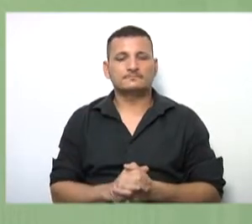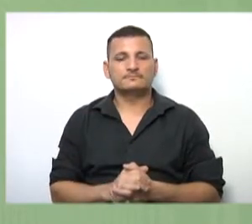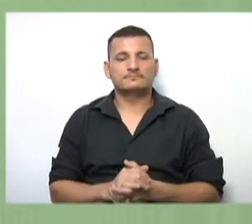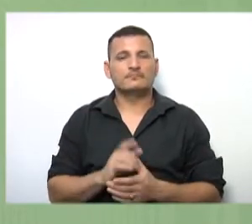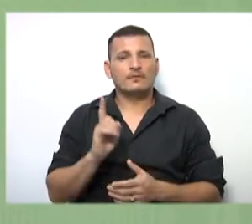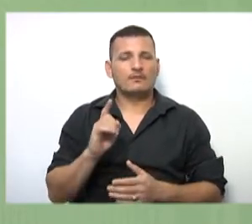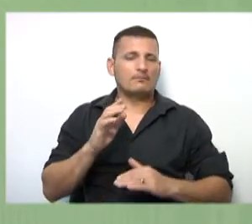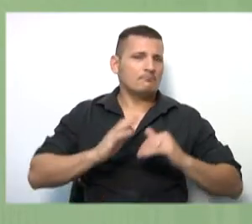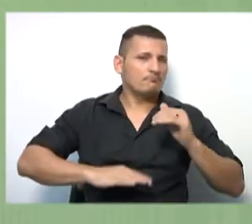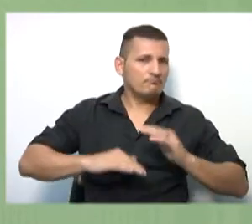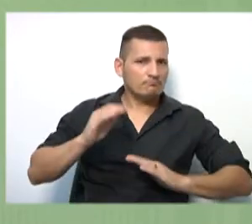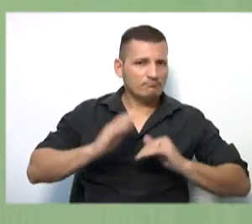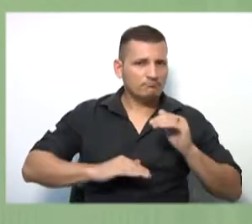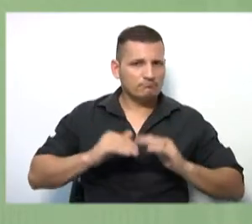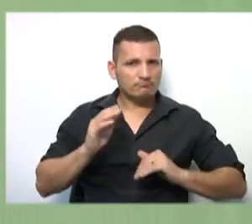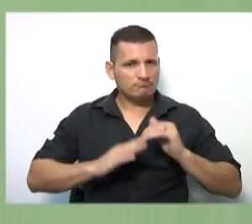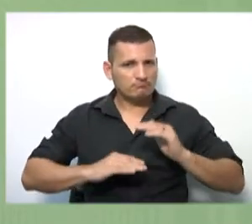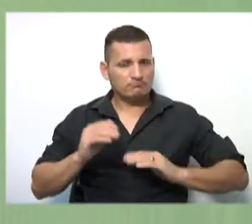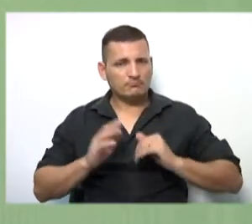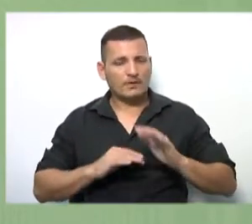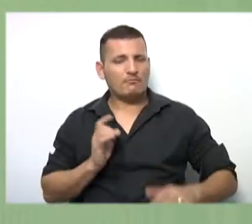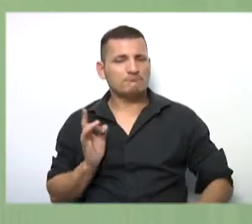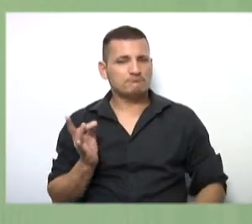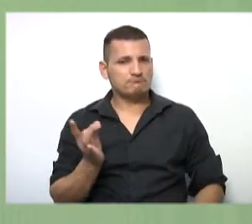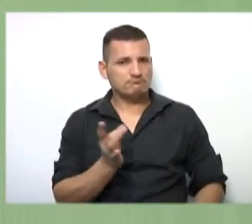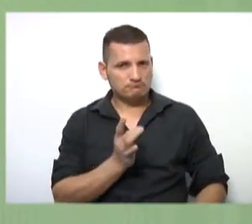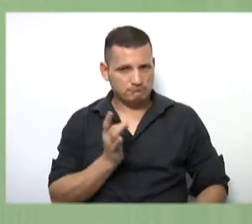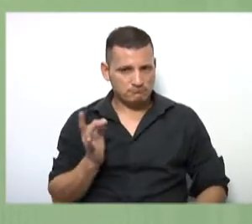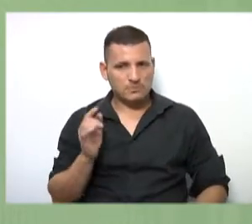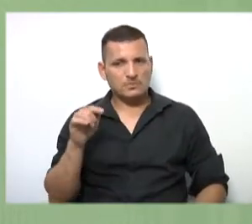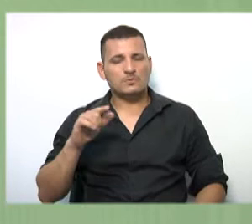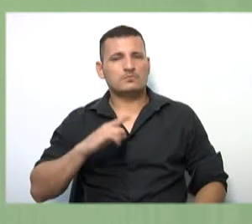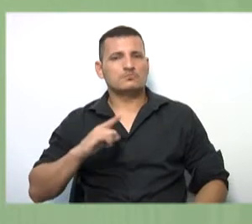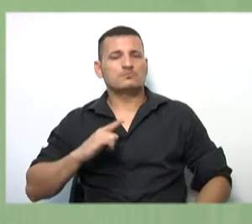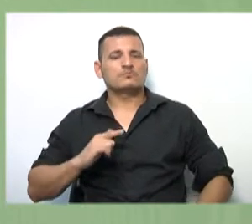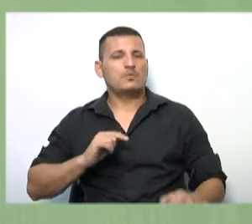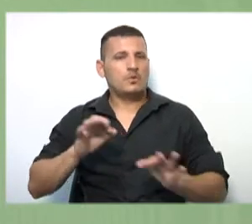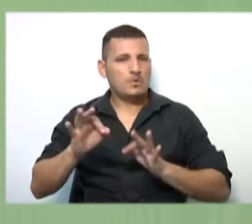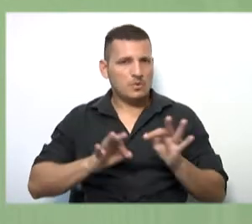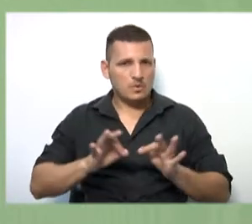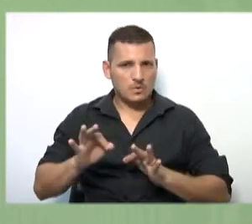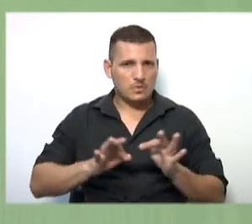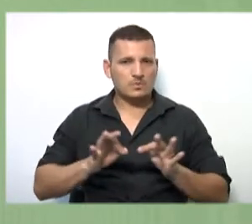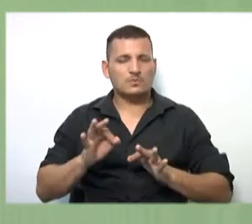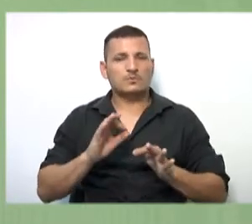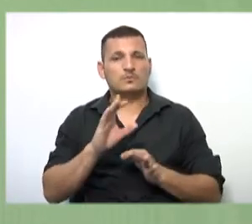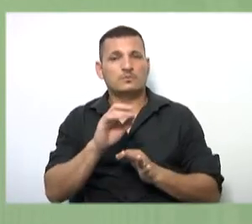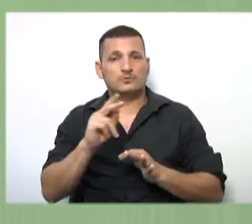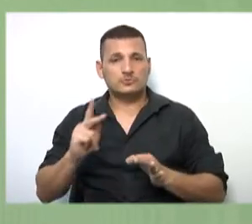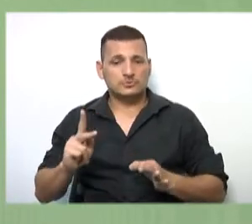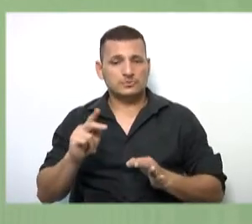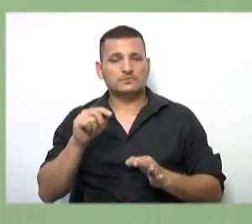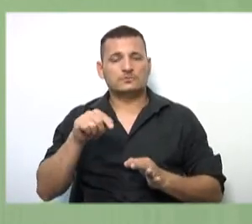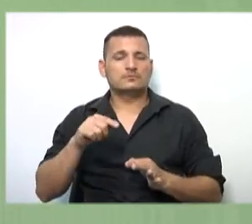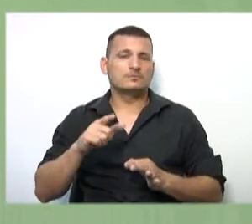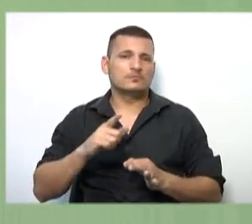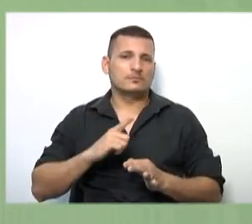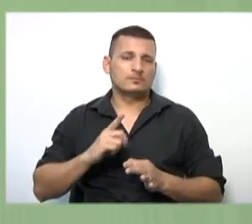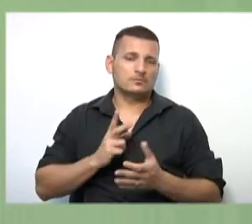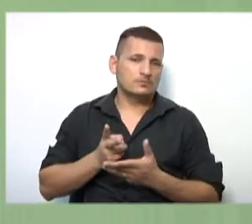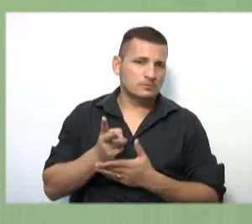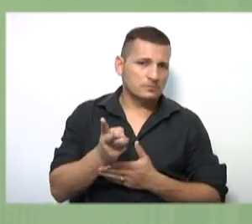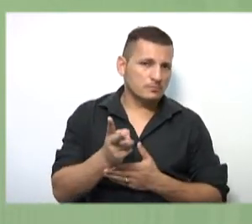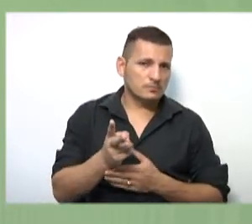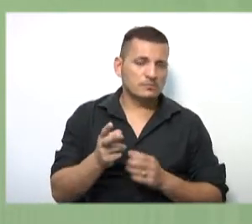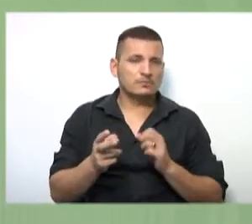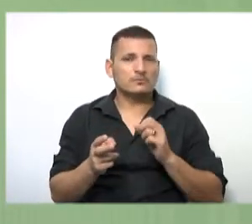Profissionais autônomos se organizam em cooperativas prestadoras de serviço para gerar, manter ou